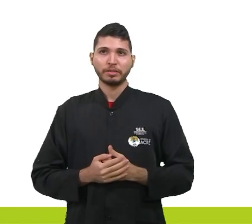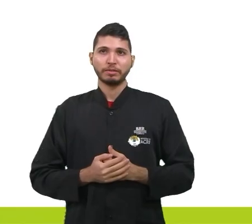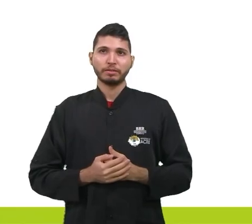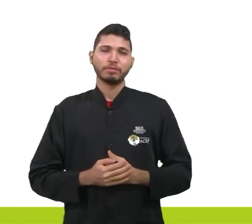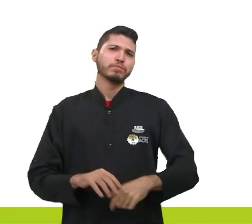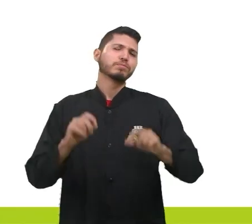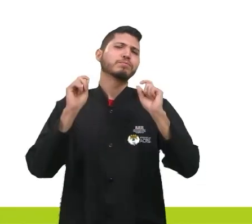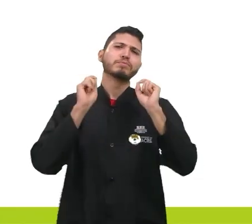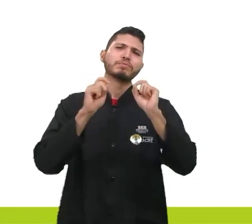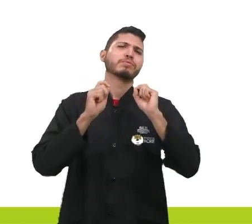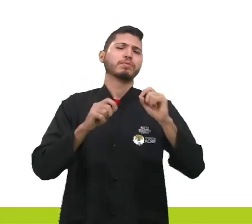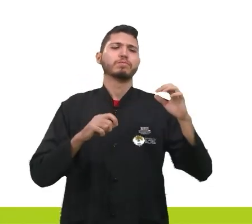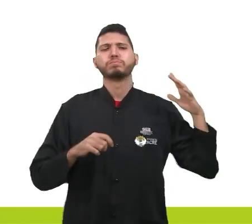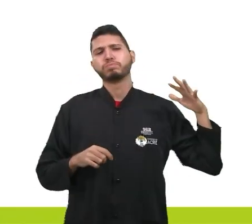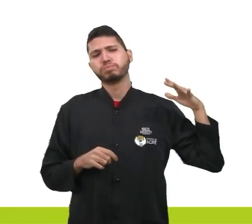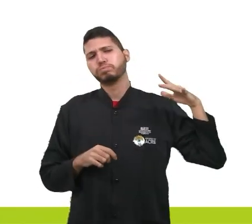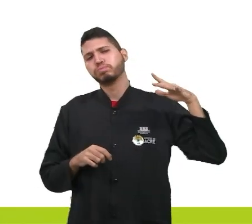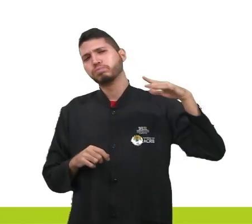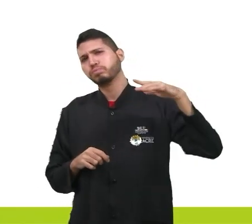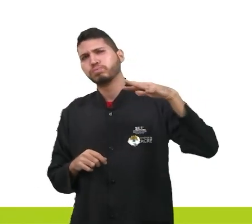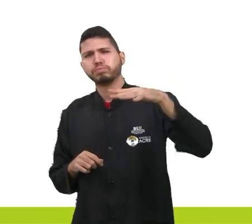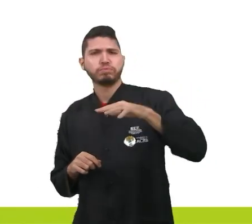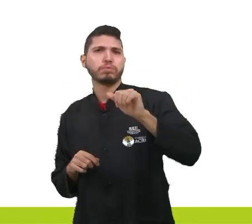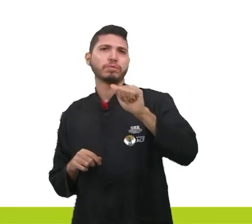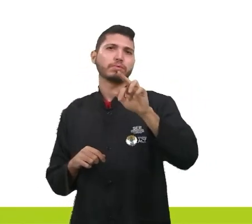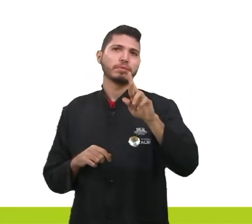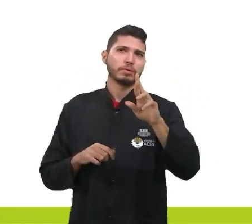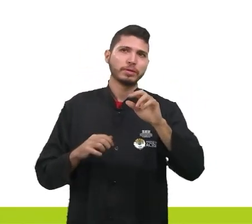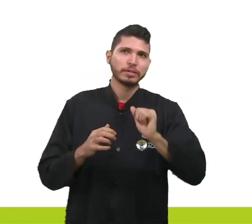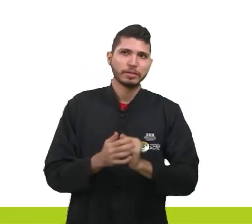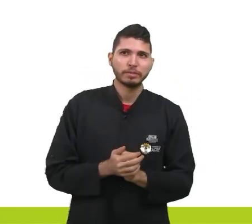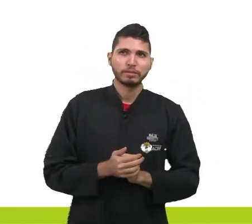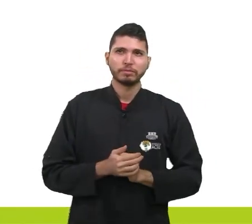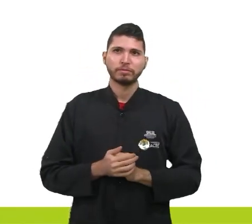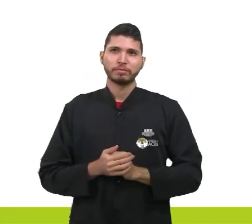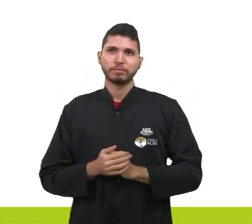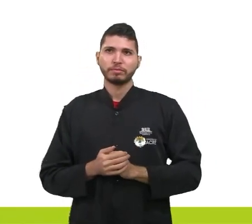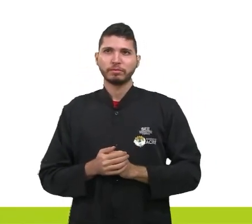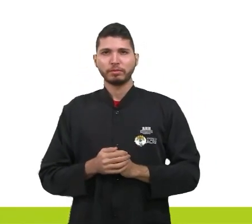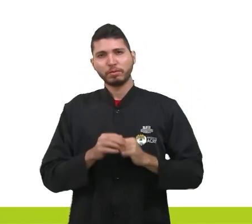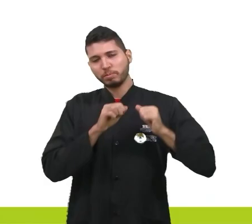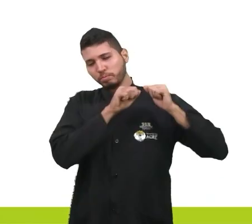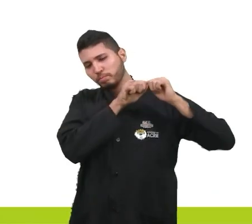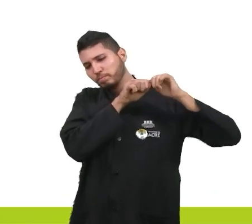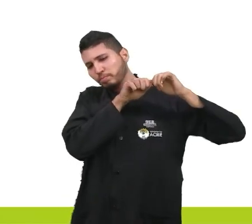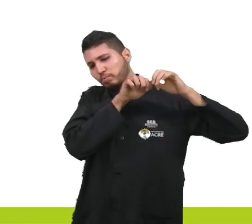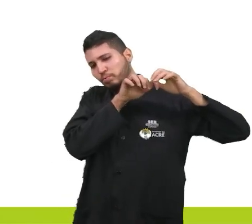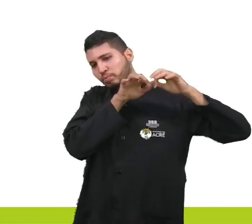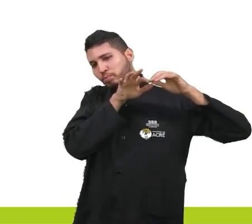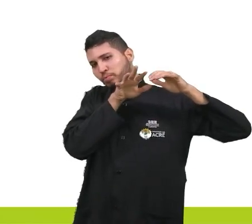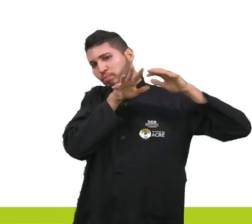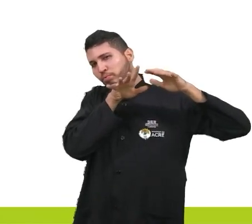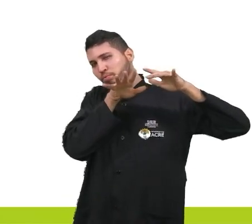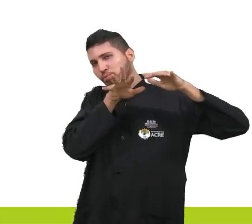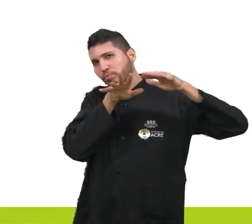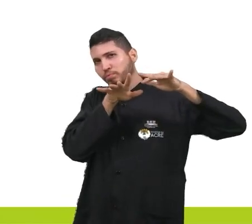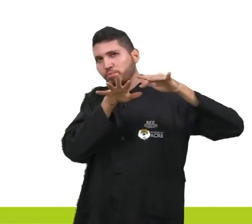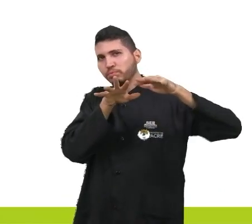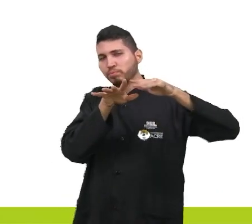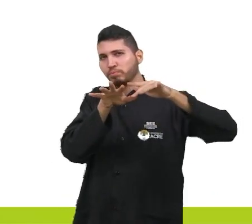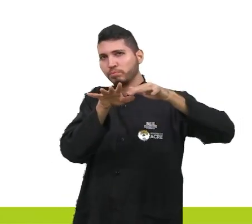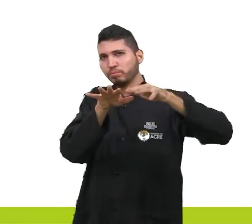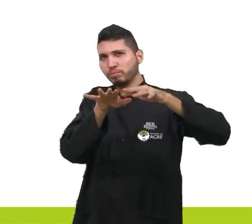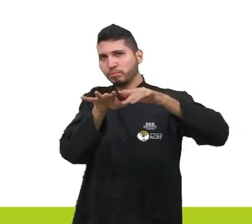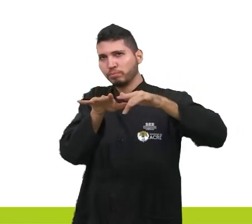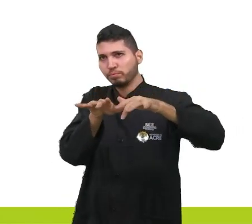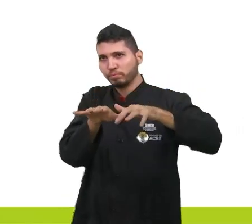que são as massas de ar, professora? São porções extensas e espessas da atmosfera que apresentam as